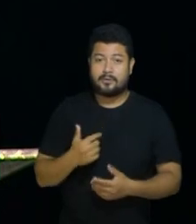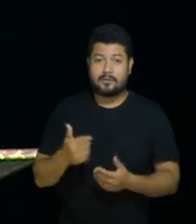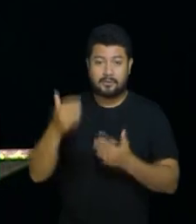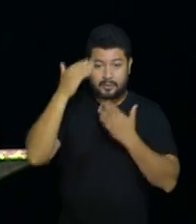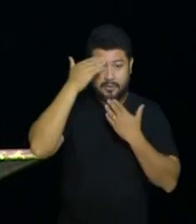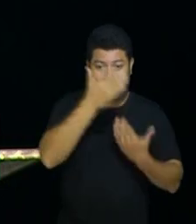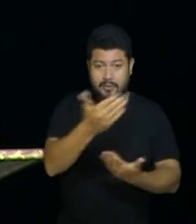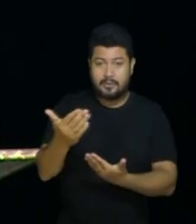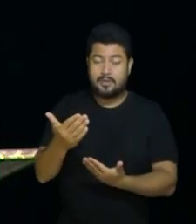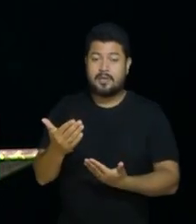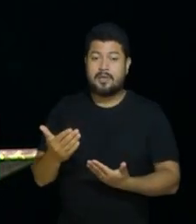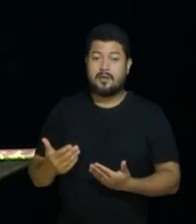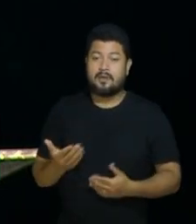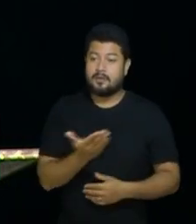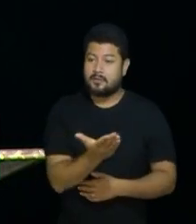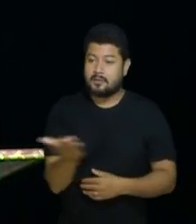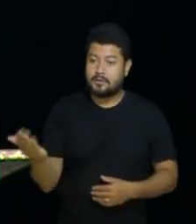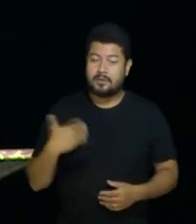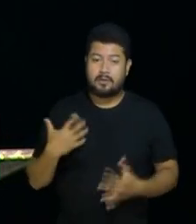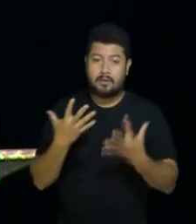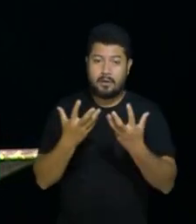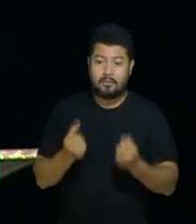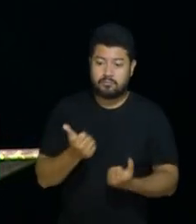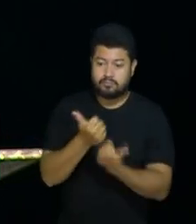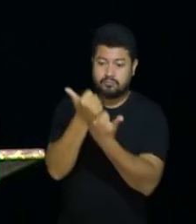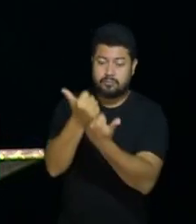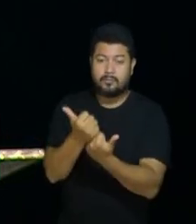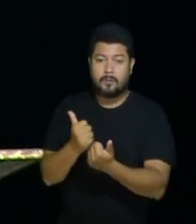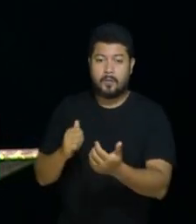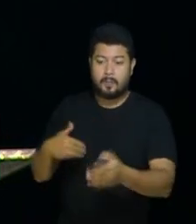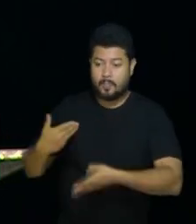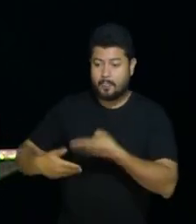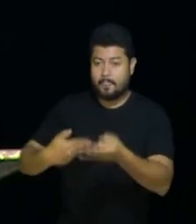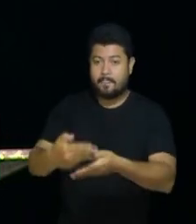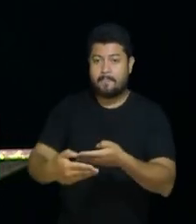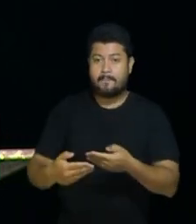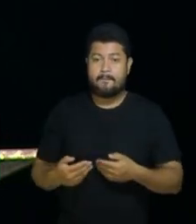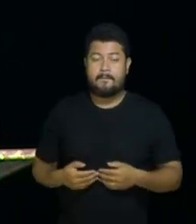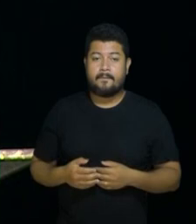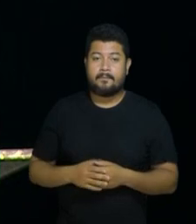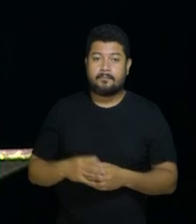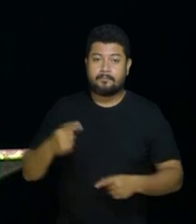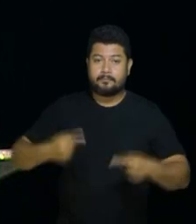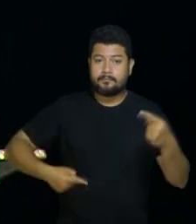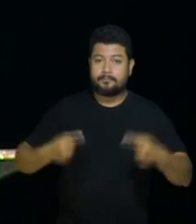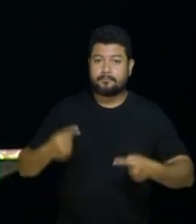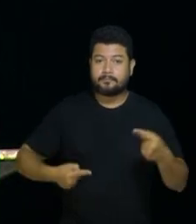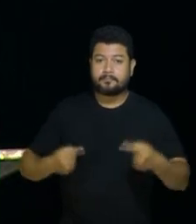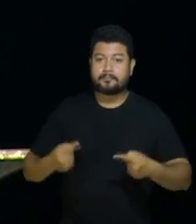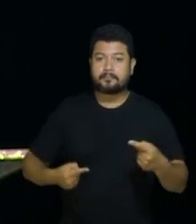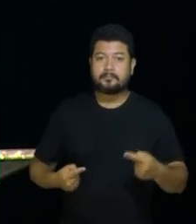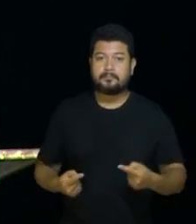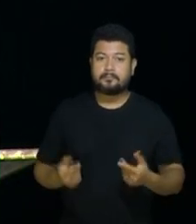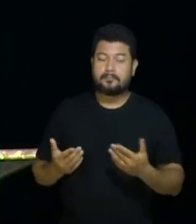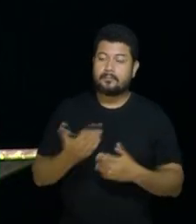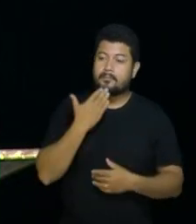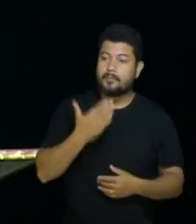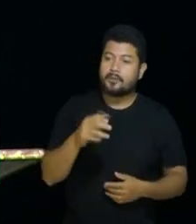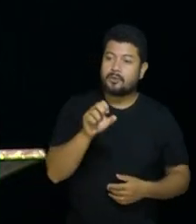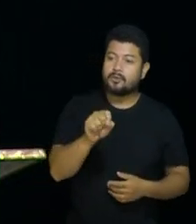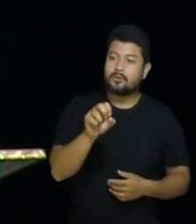que possamos ter essa discussão, e aqui eu peço ao Sorato,